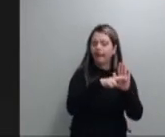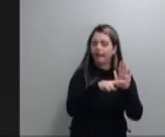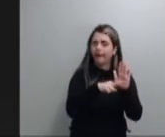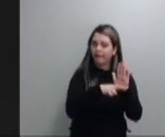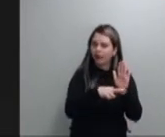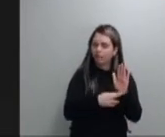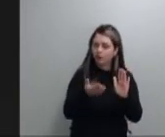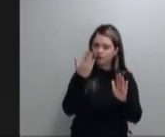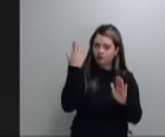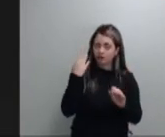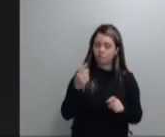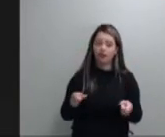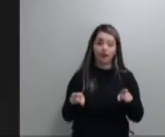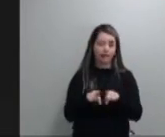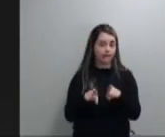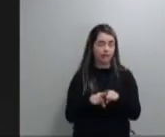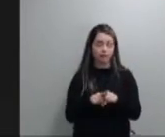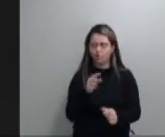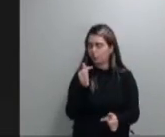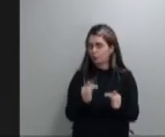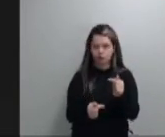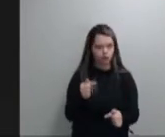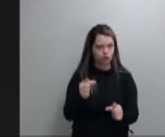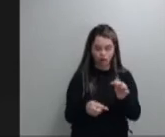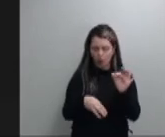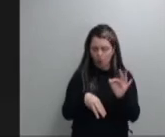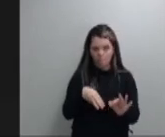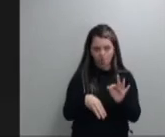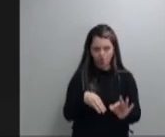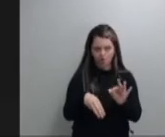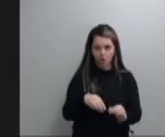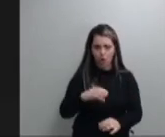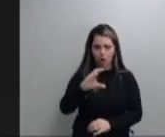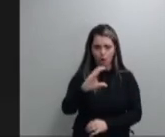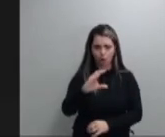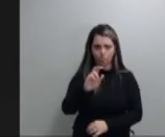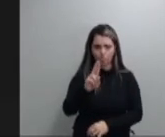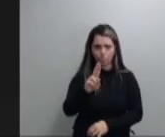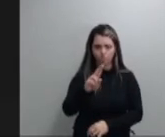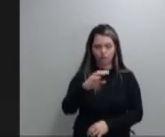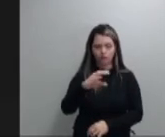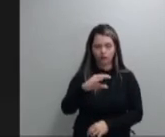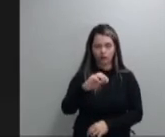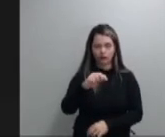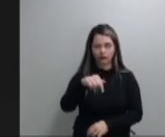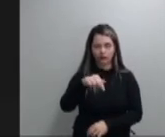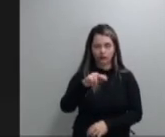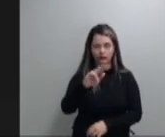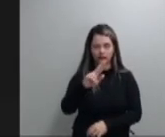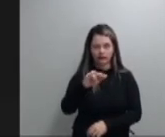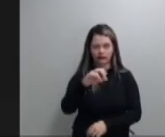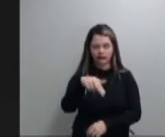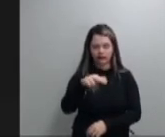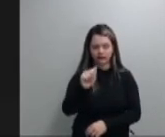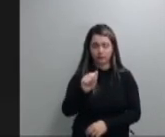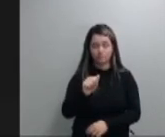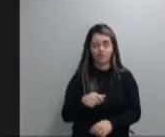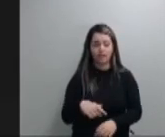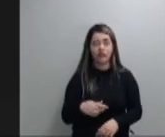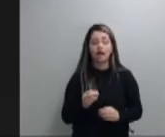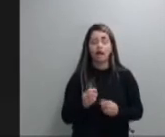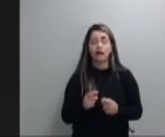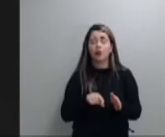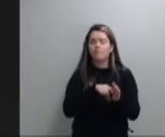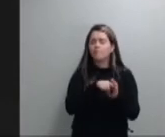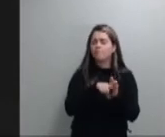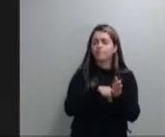ministro Pouquina, não se está em discussão se a questão da acumulação de pós